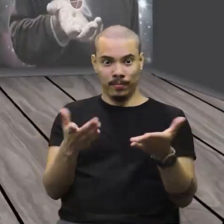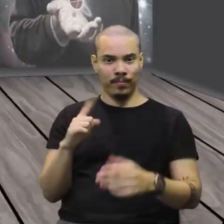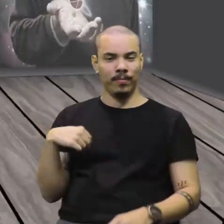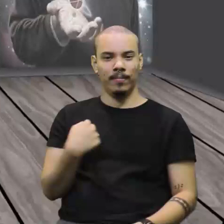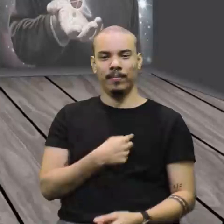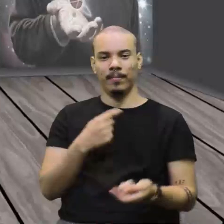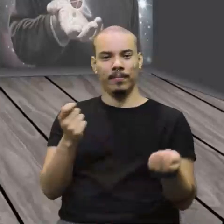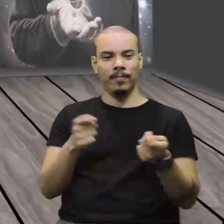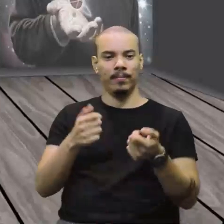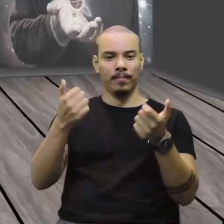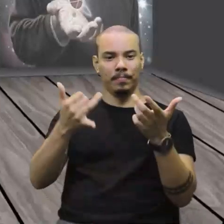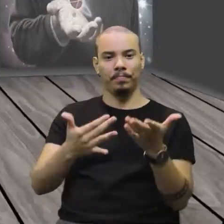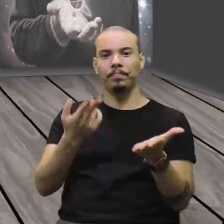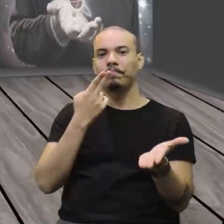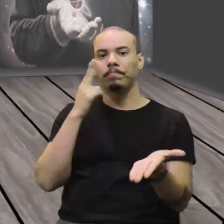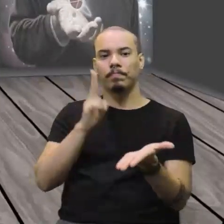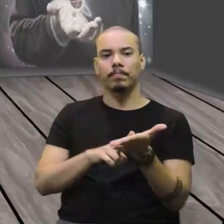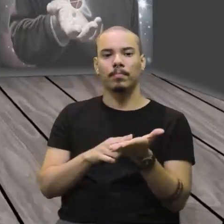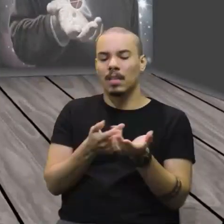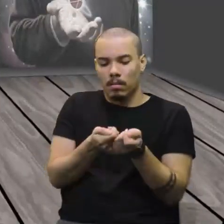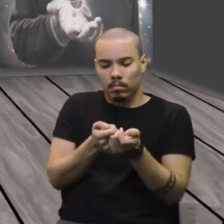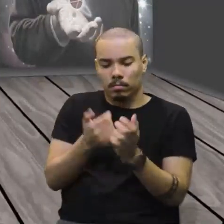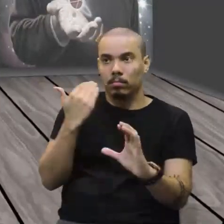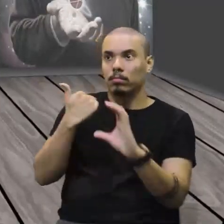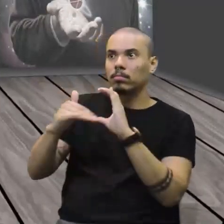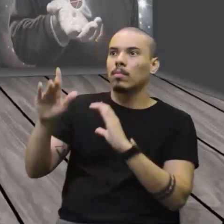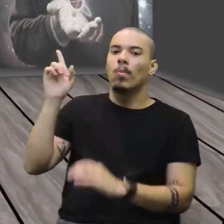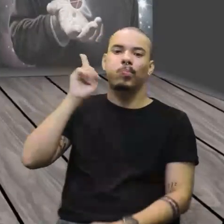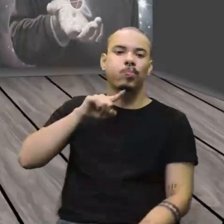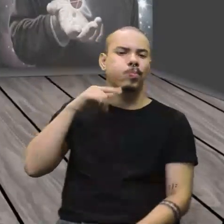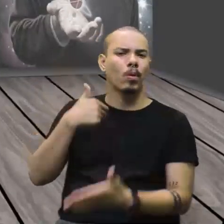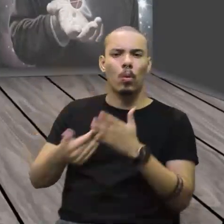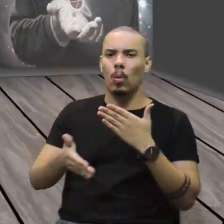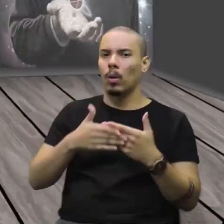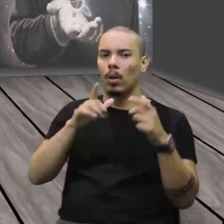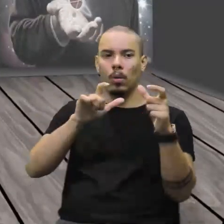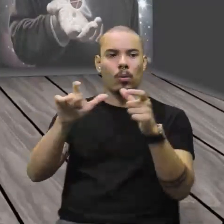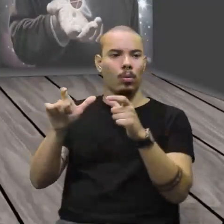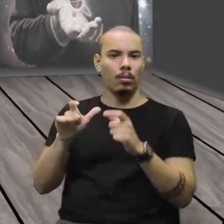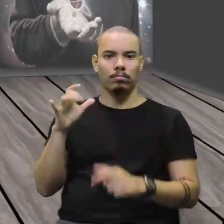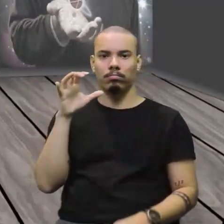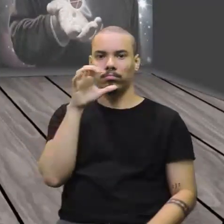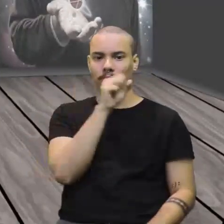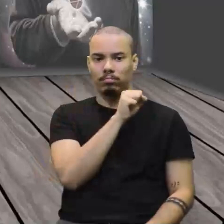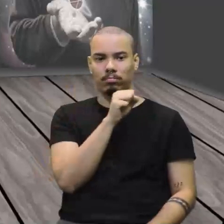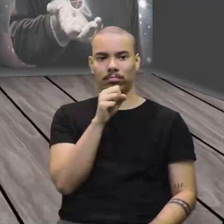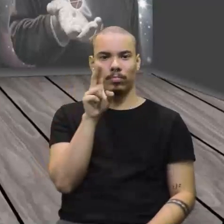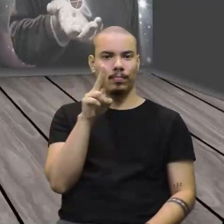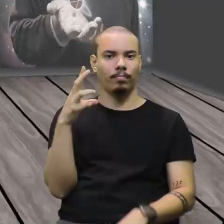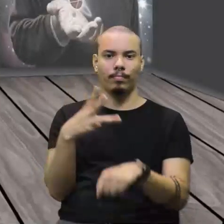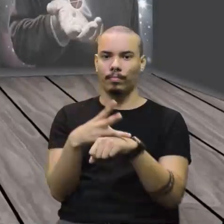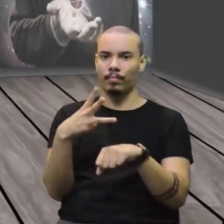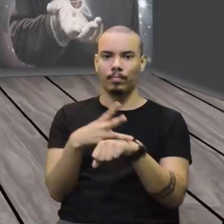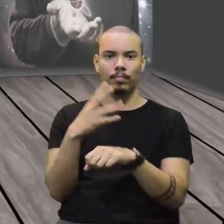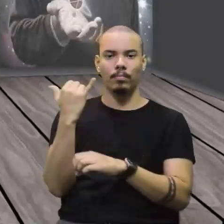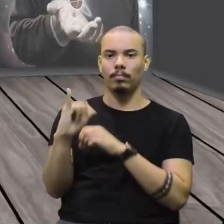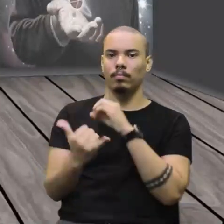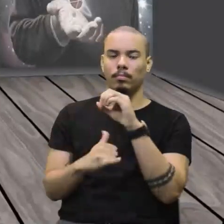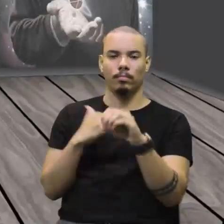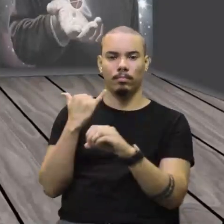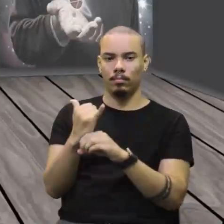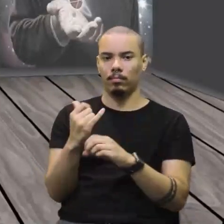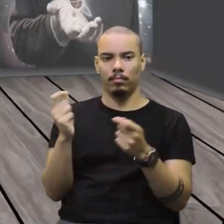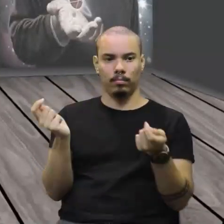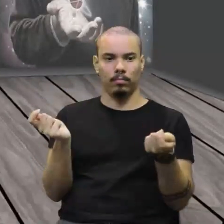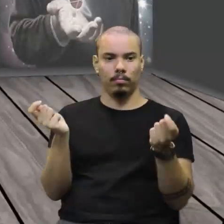fazer um dado aqui e mandar lá para os Estados Unidos, para a China, qualquer lugar do planeta que você quiser, que seja